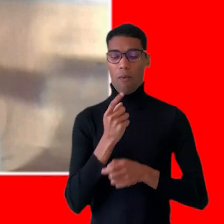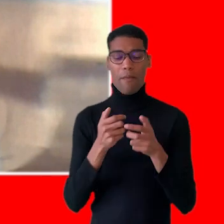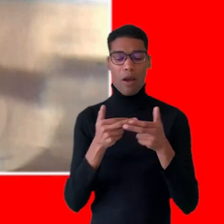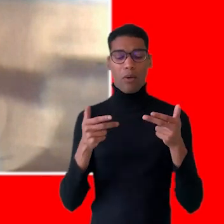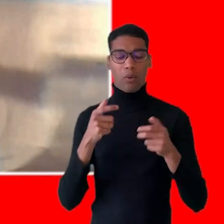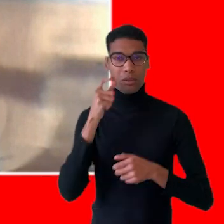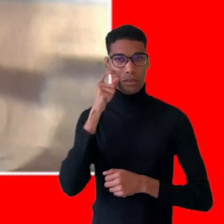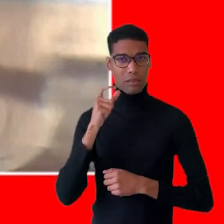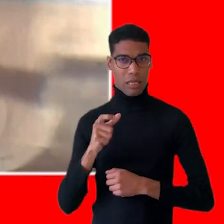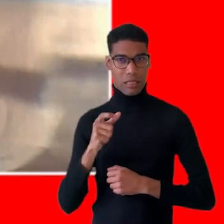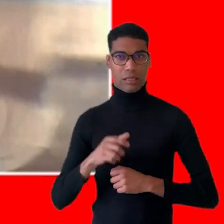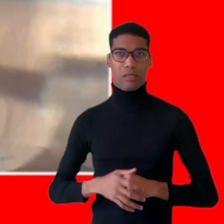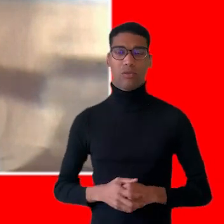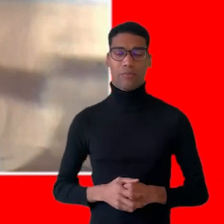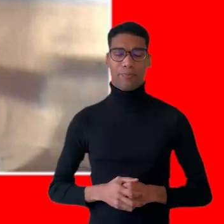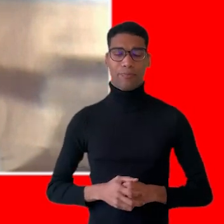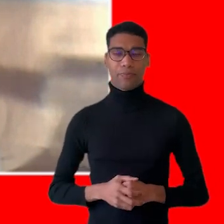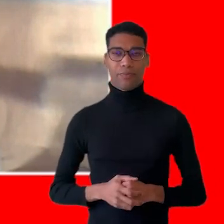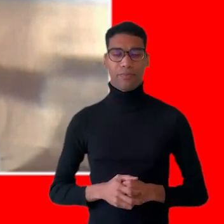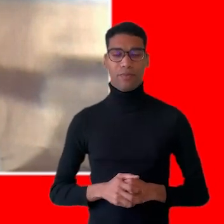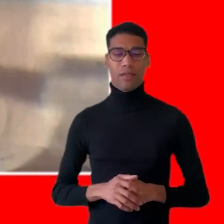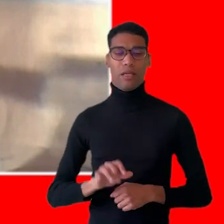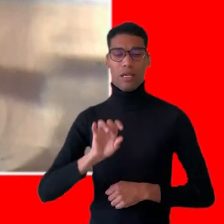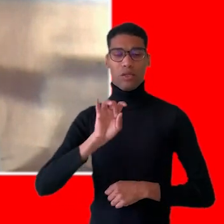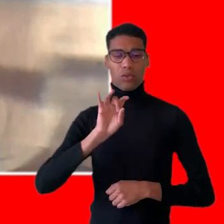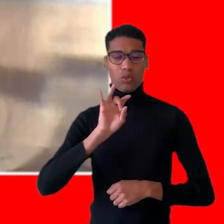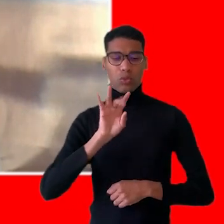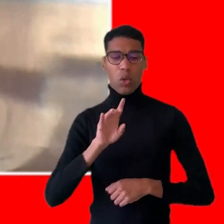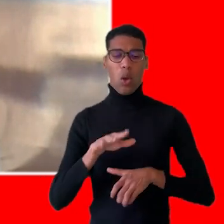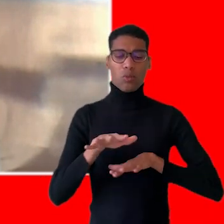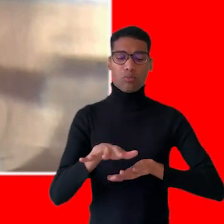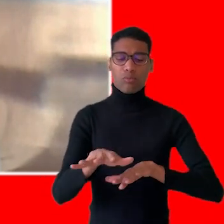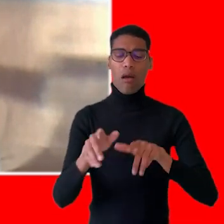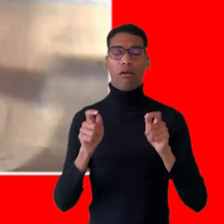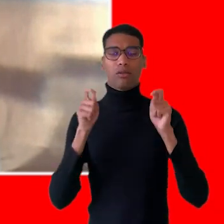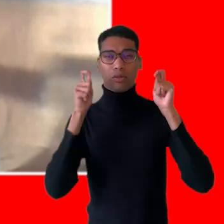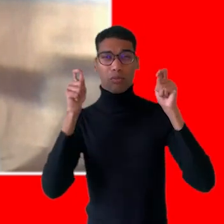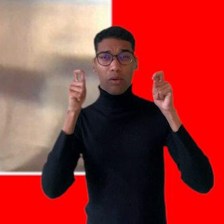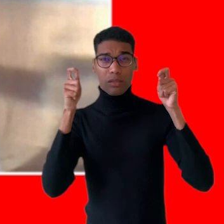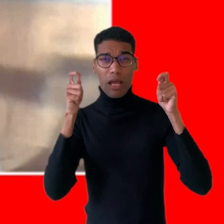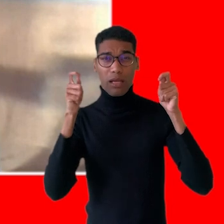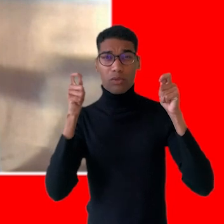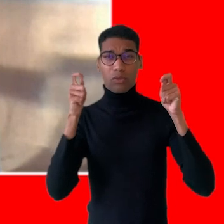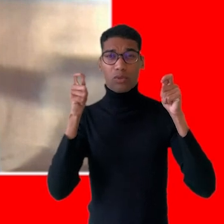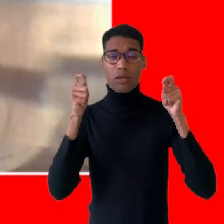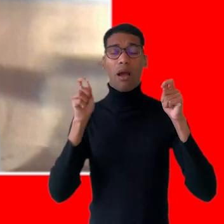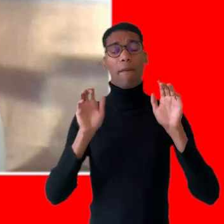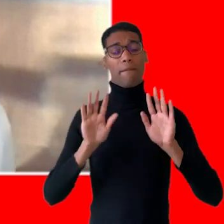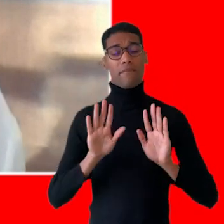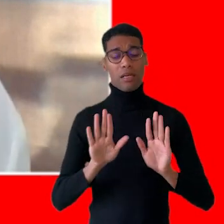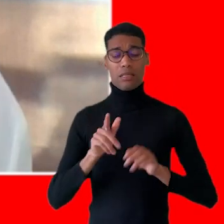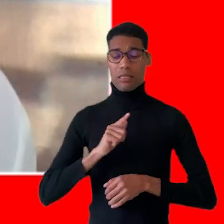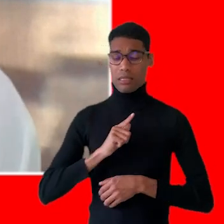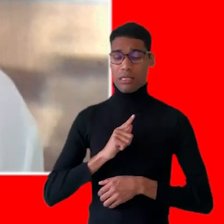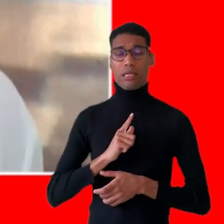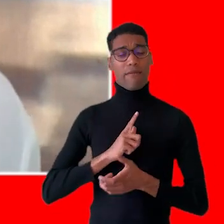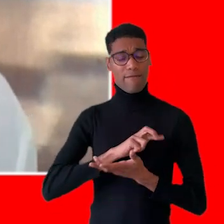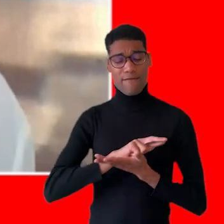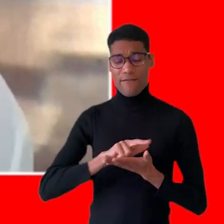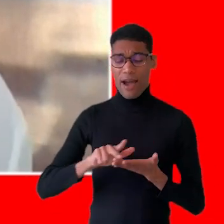questão interessante que é não só os protestos, as mobilizações, mas também tem